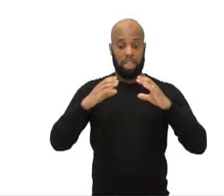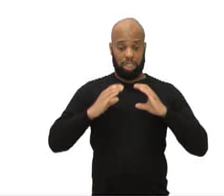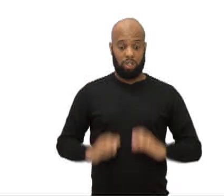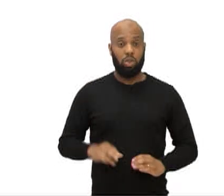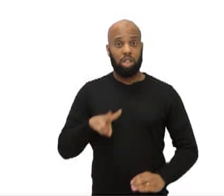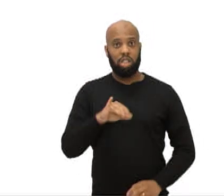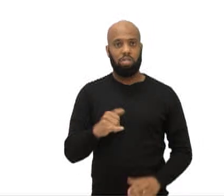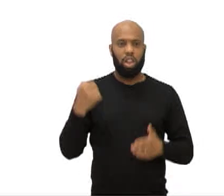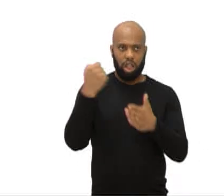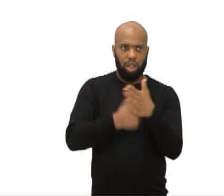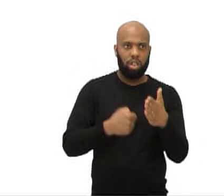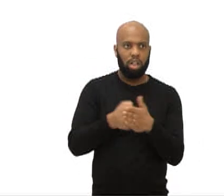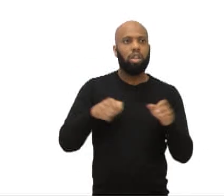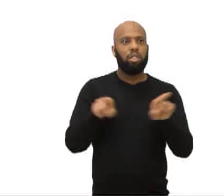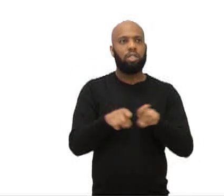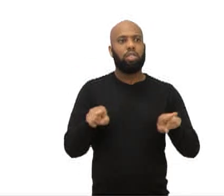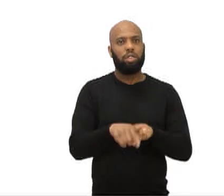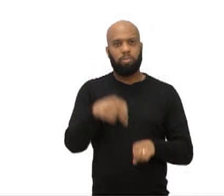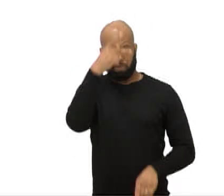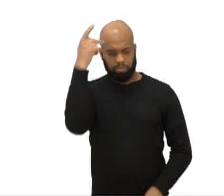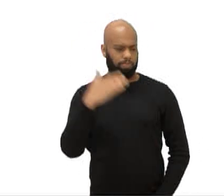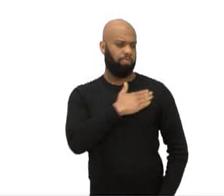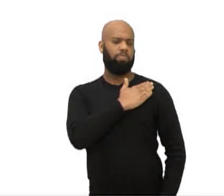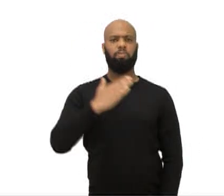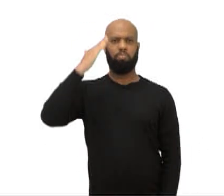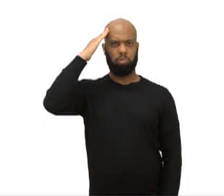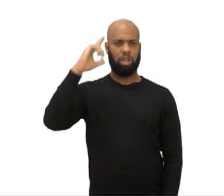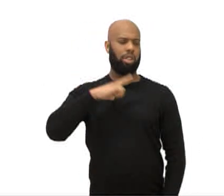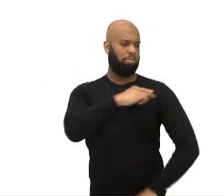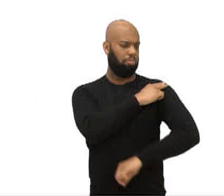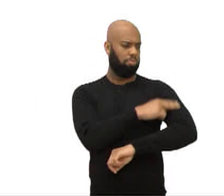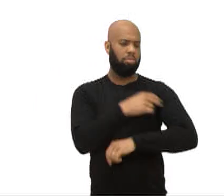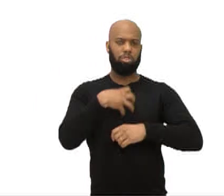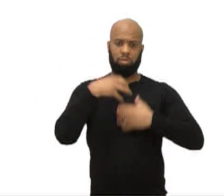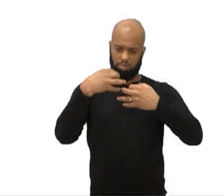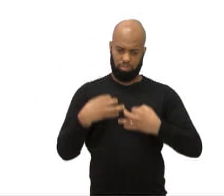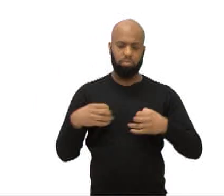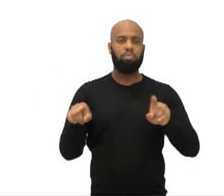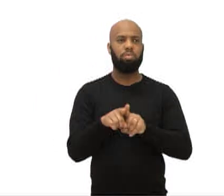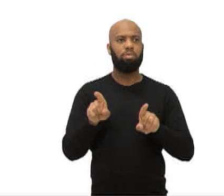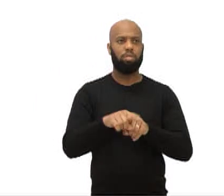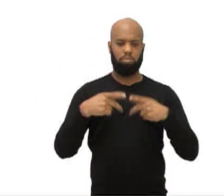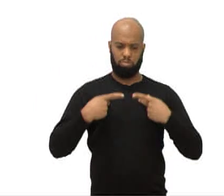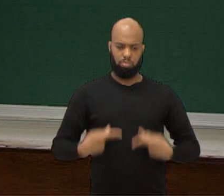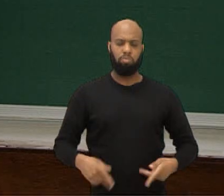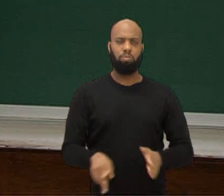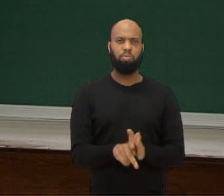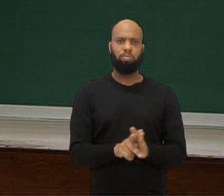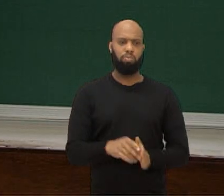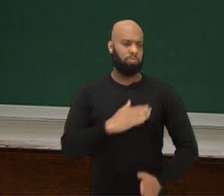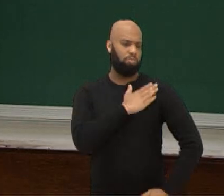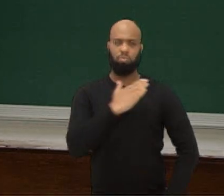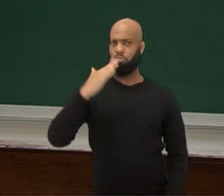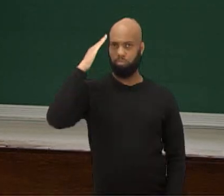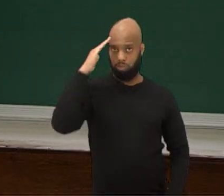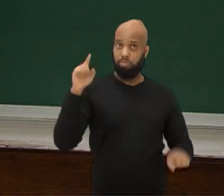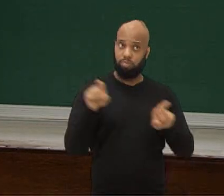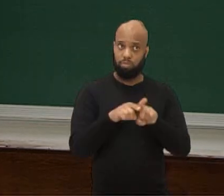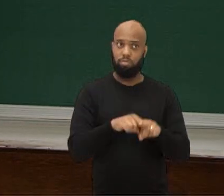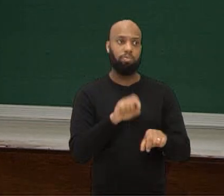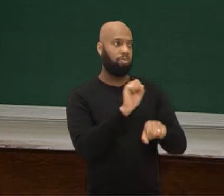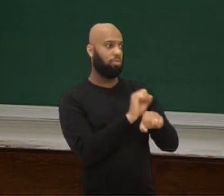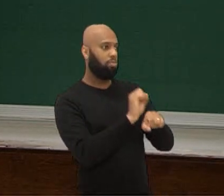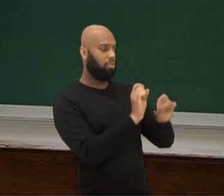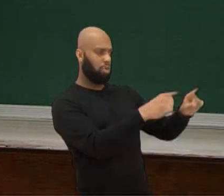que vai à guerra, como também o soldado uniformizado, o posicionamento dos soldados, né,